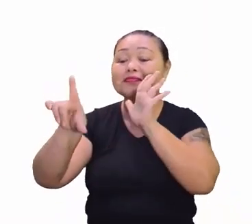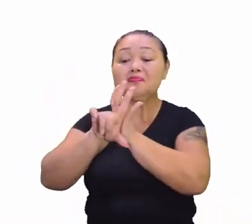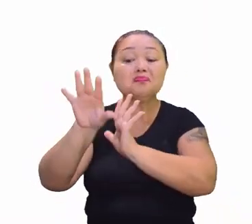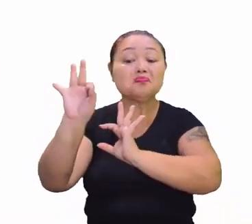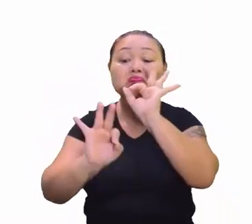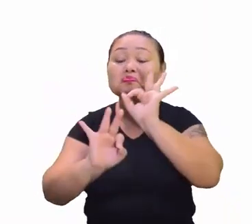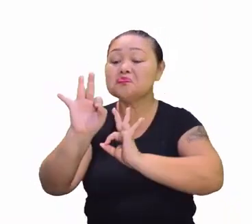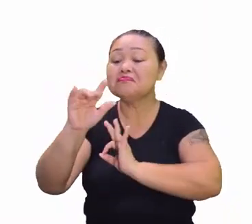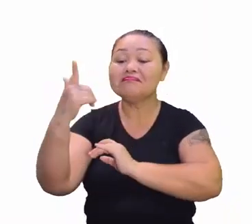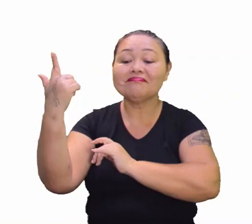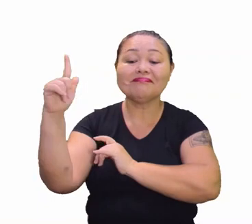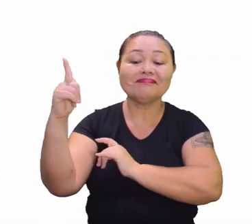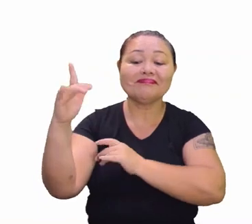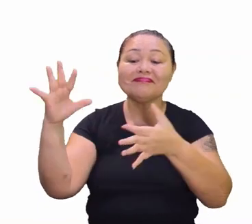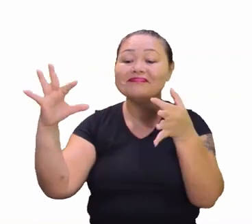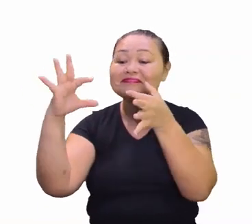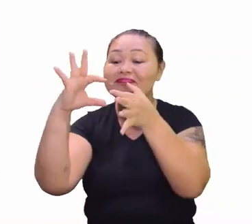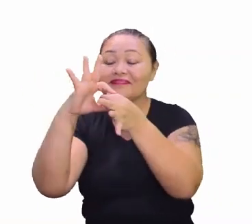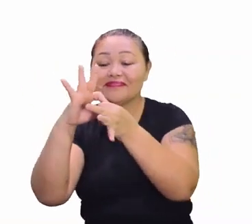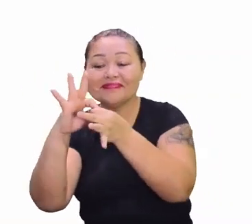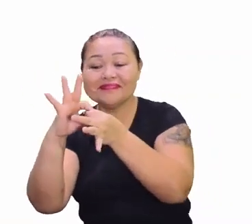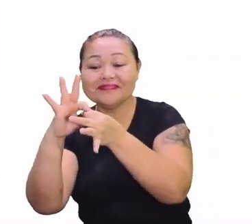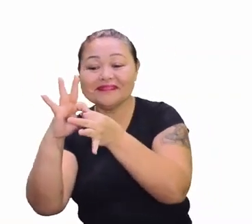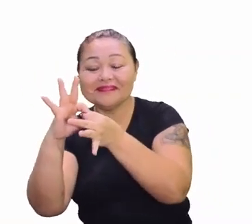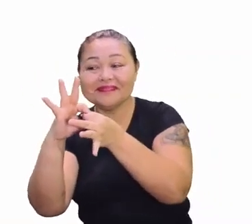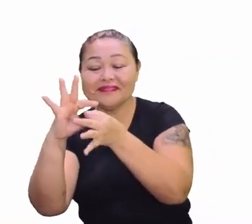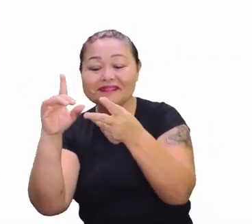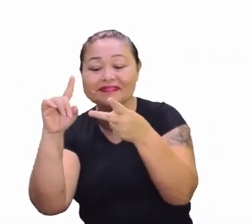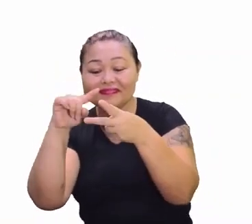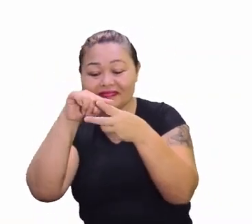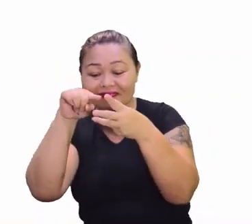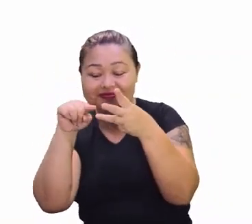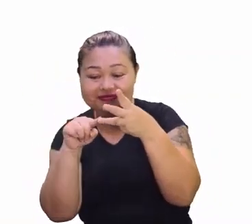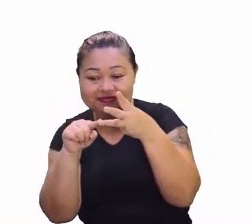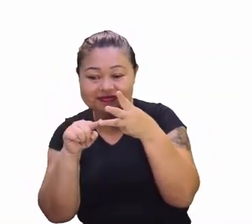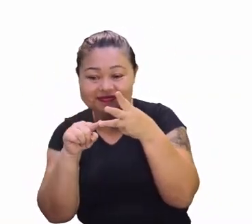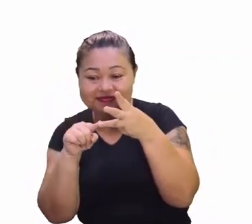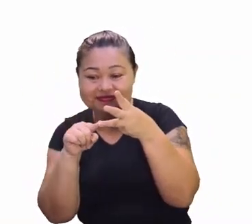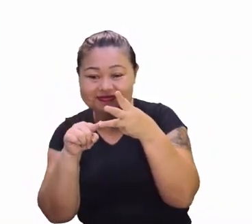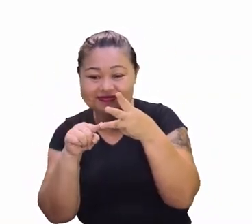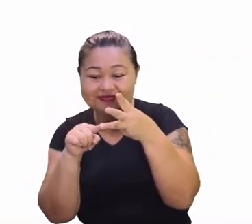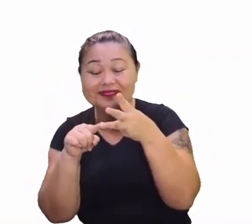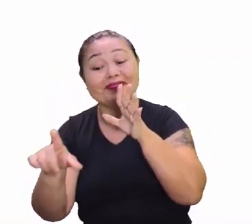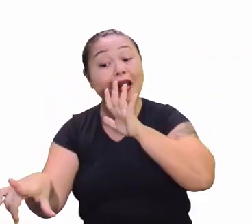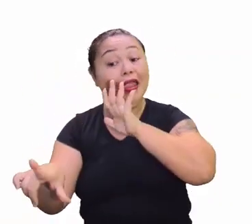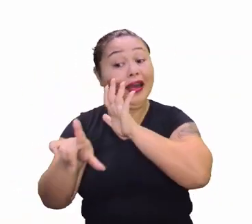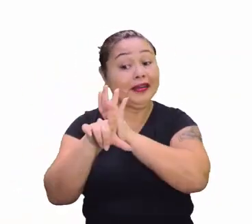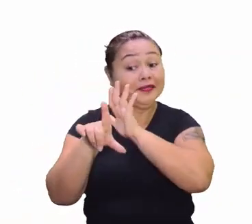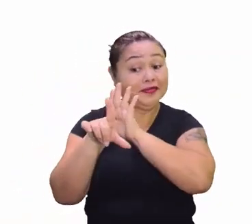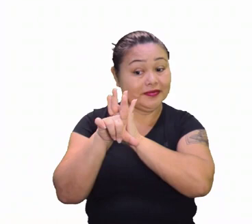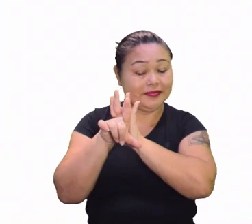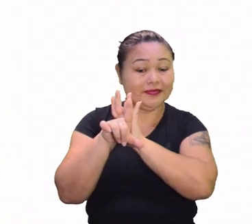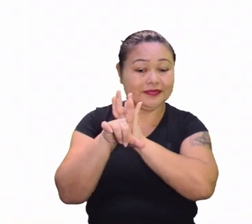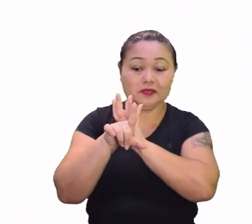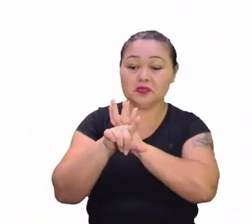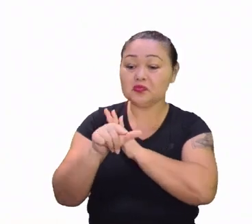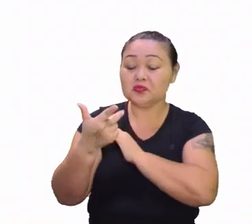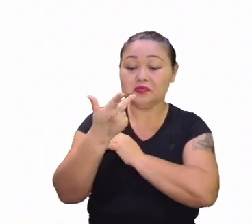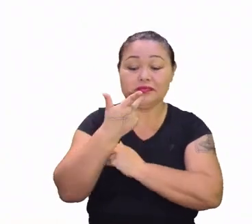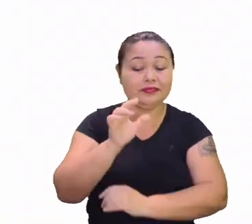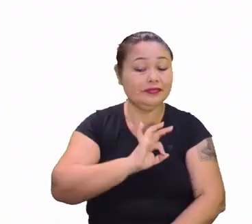legislação, geografia e, obviamente, a questão da lei. Exatamente. Não